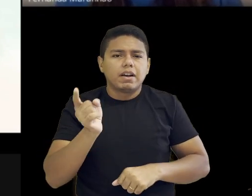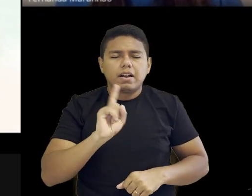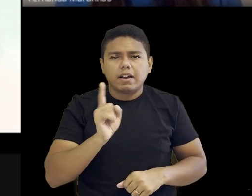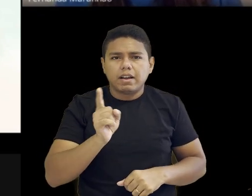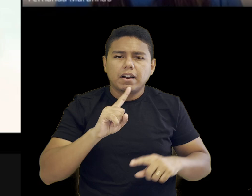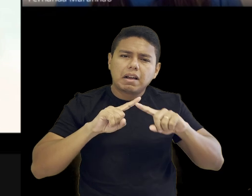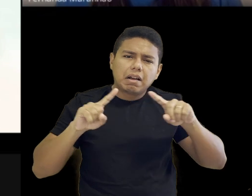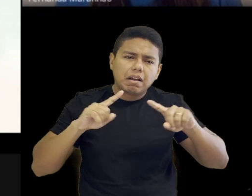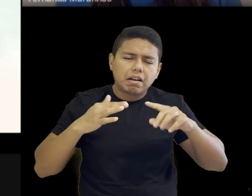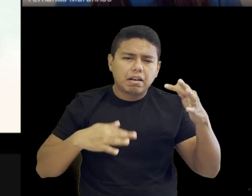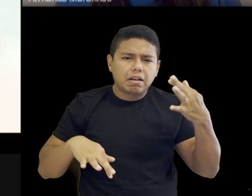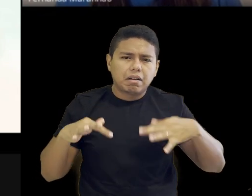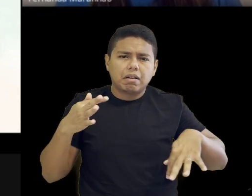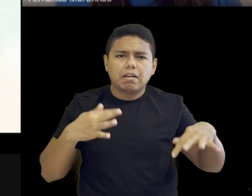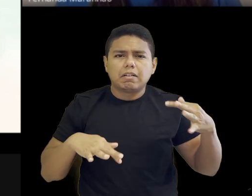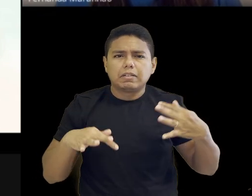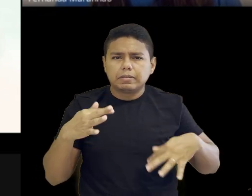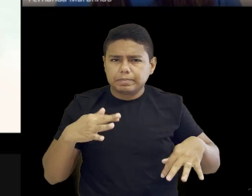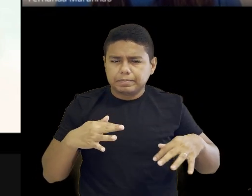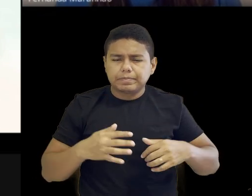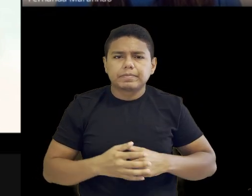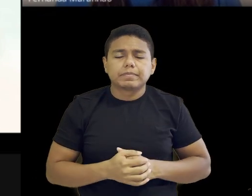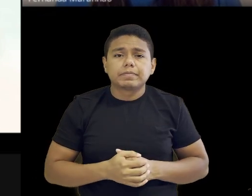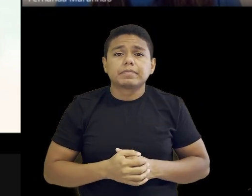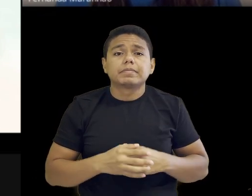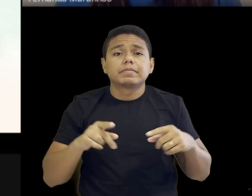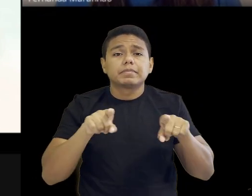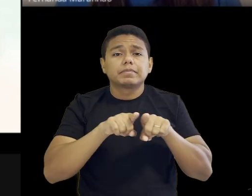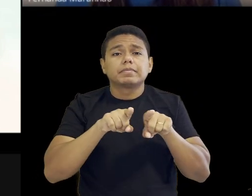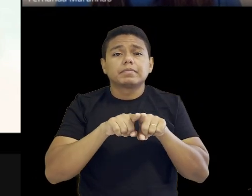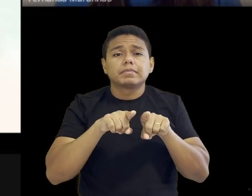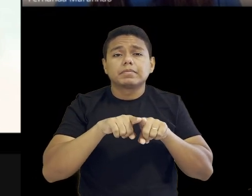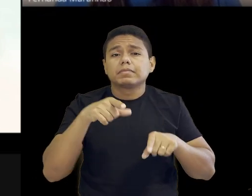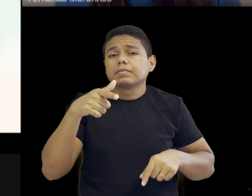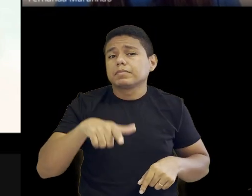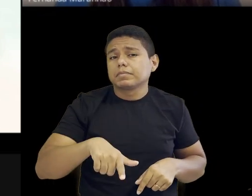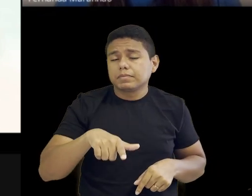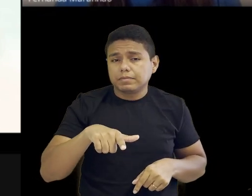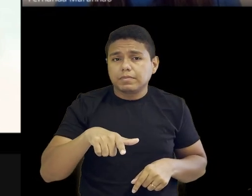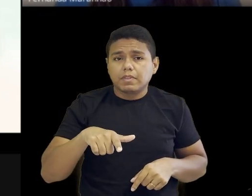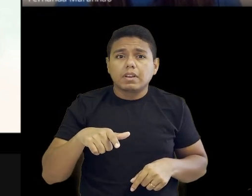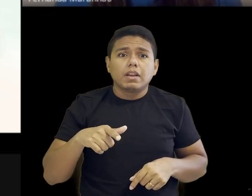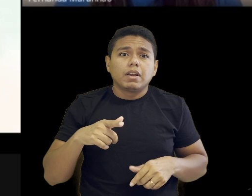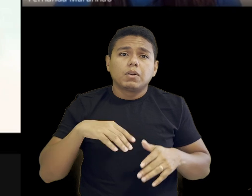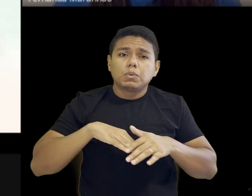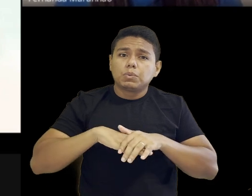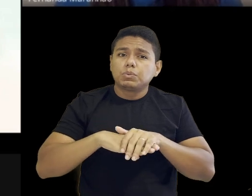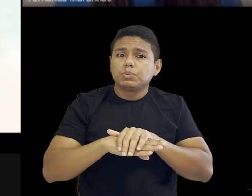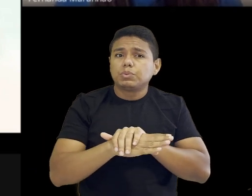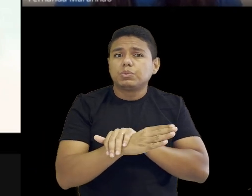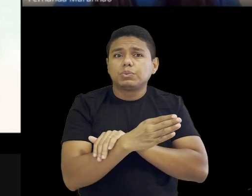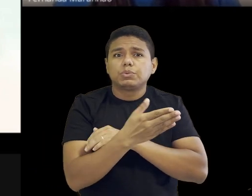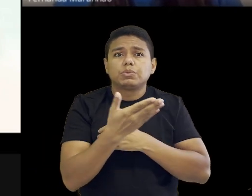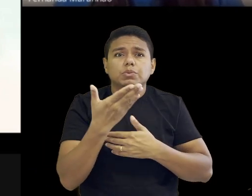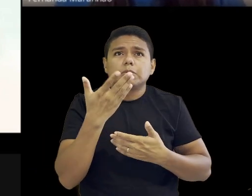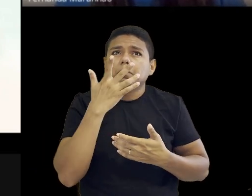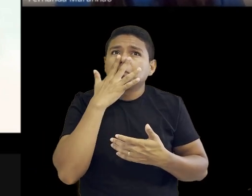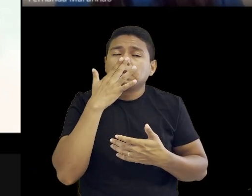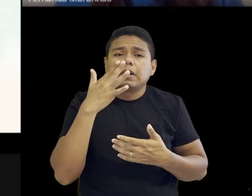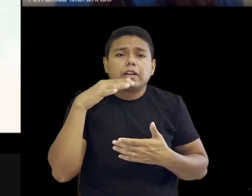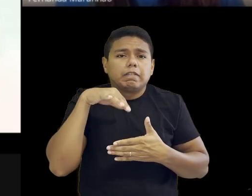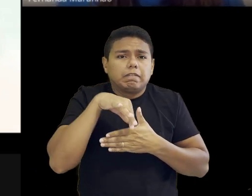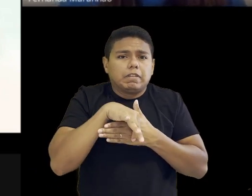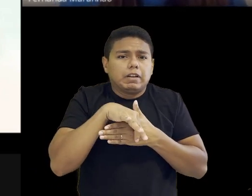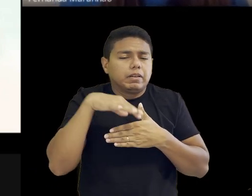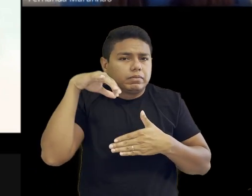para, é progressivo, que está com queixa de cólica e dor embaixo do ventre, e que também, como nos outros casos, não costuma